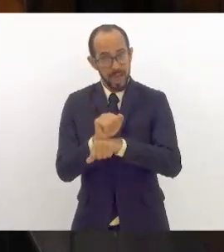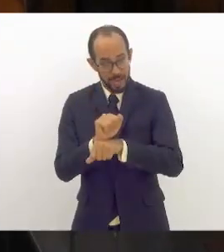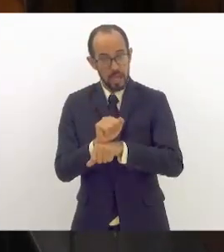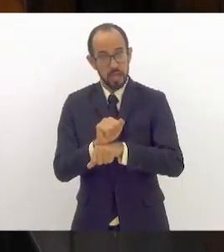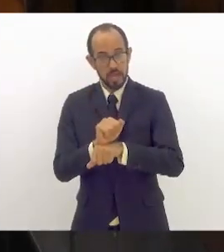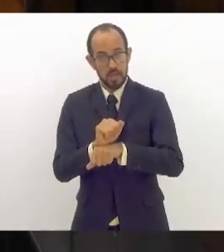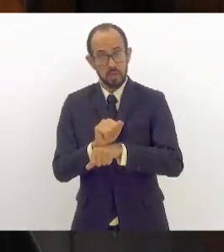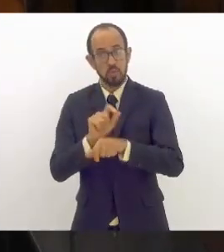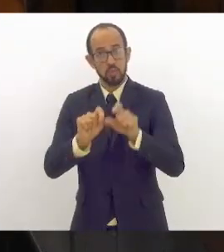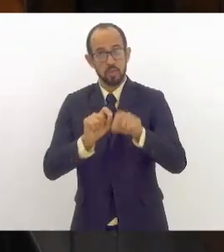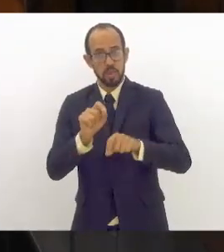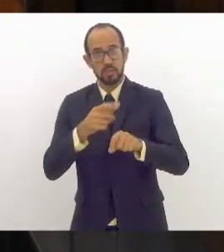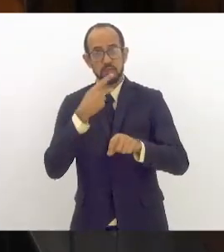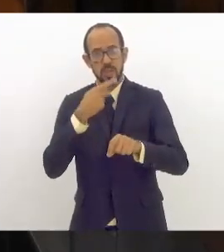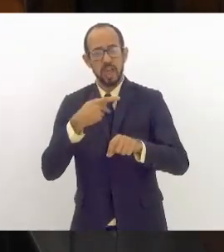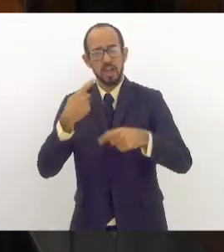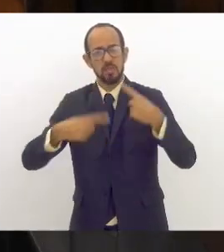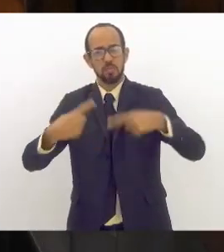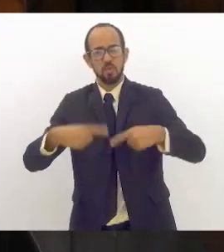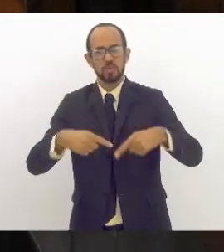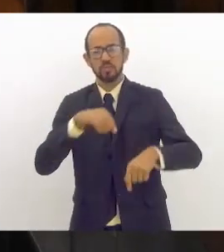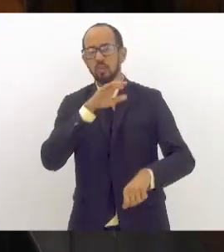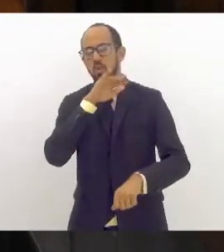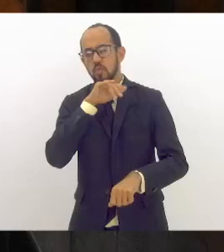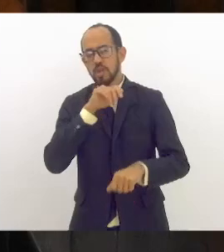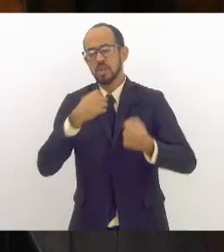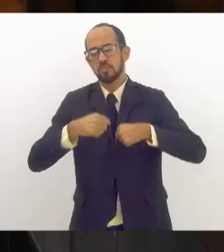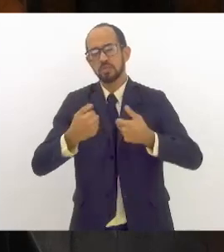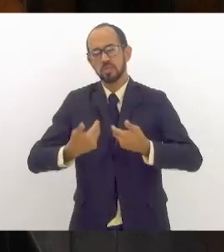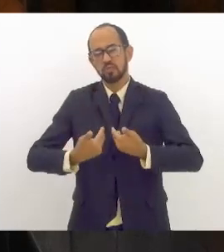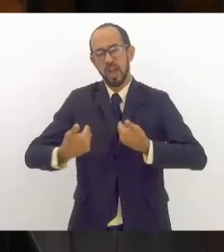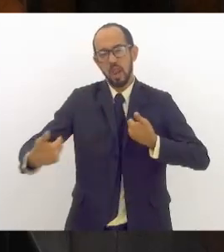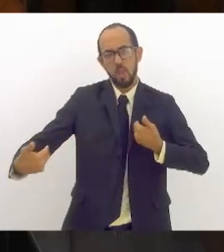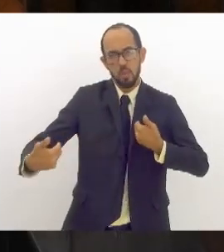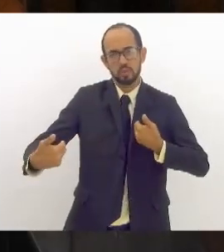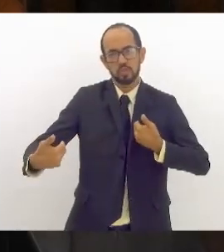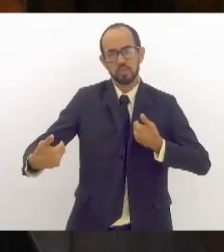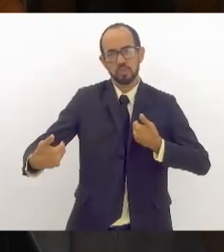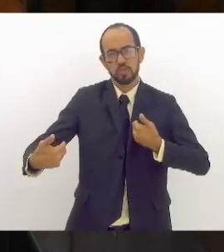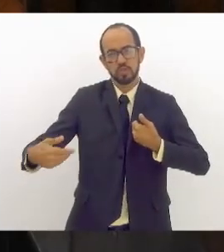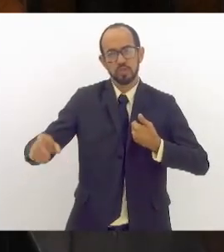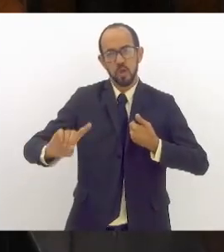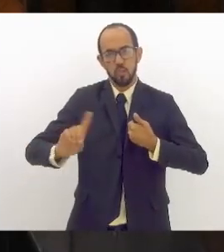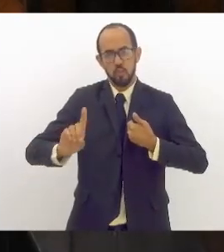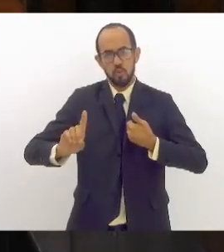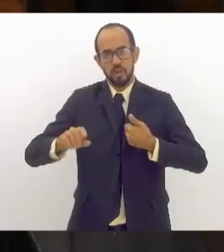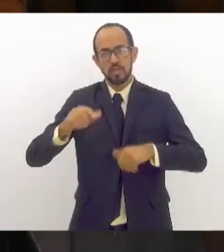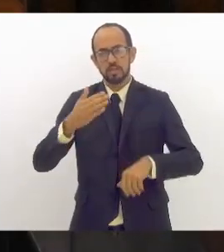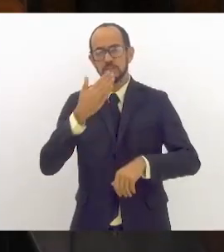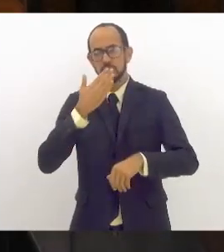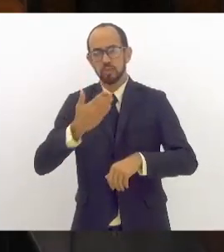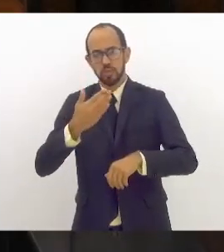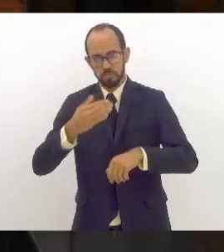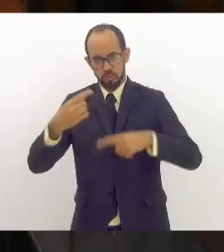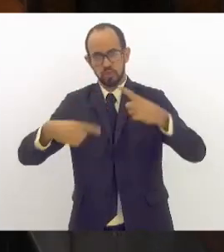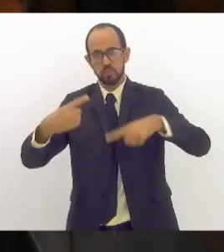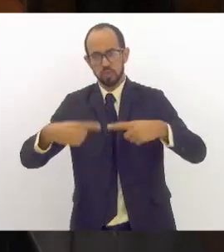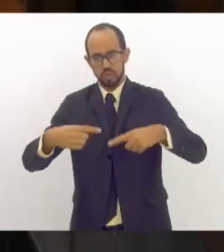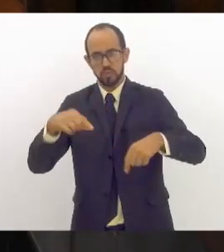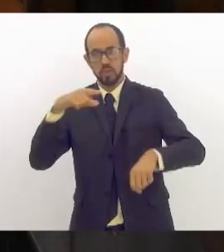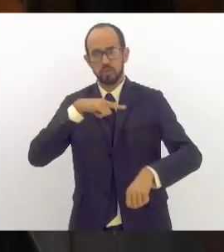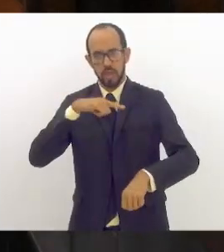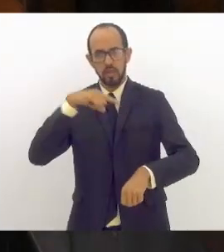política é ruim política eu tenho que me manter longe porque esse tipo de político que eu tenho aqui